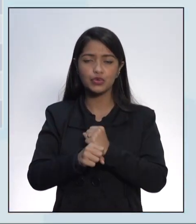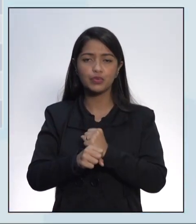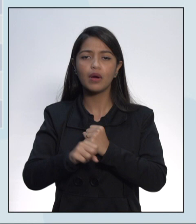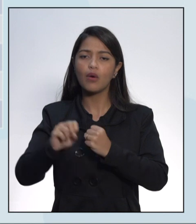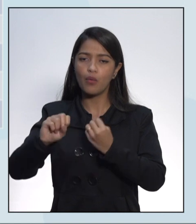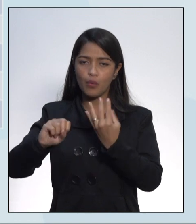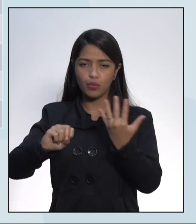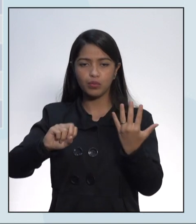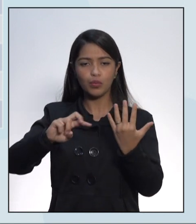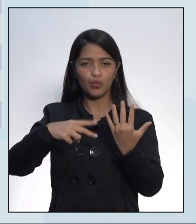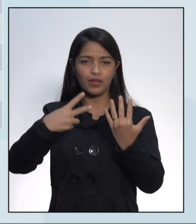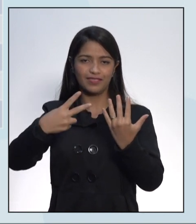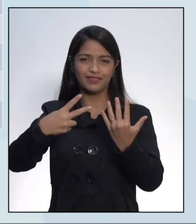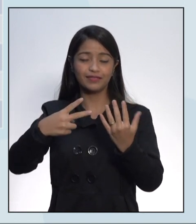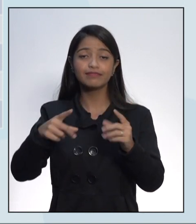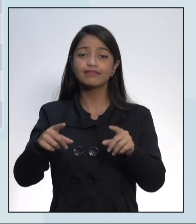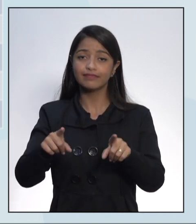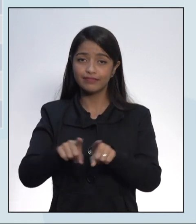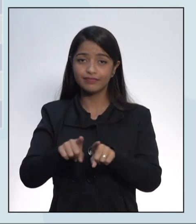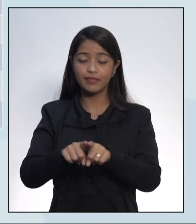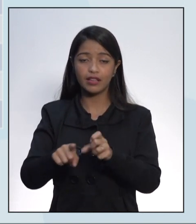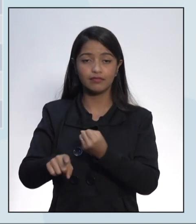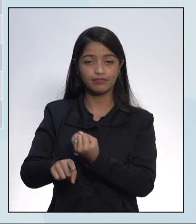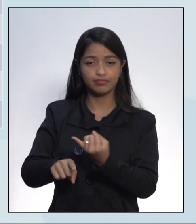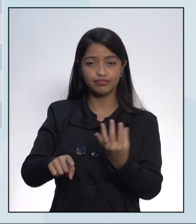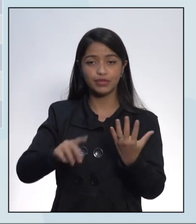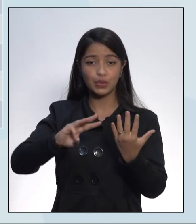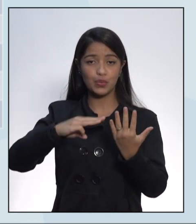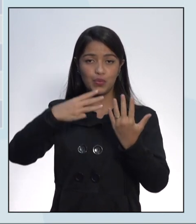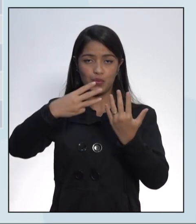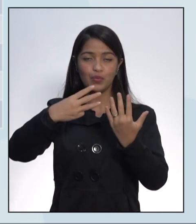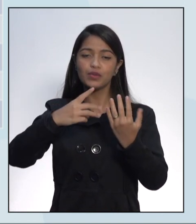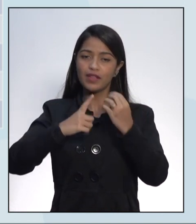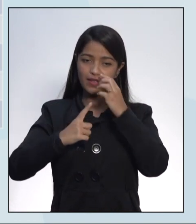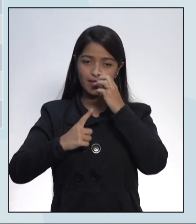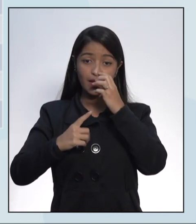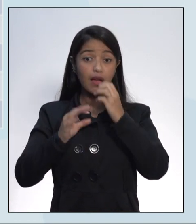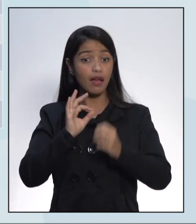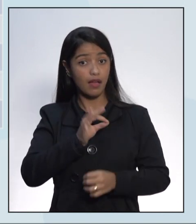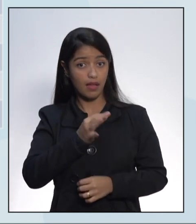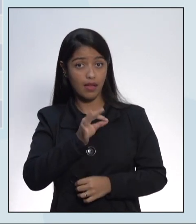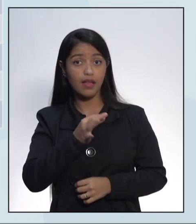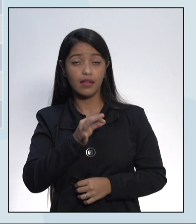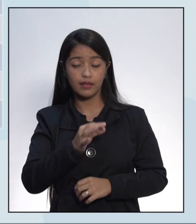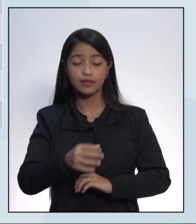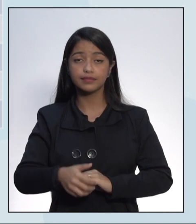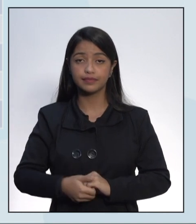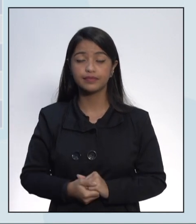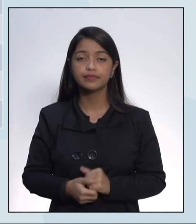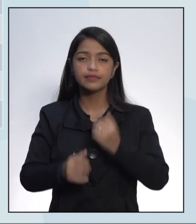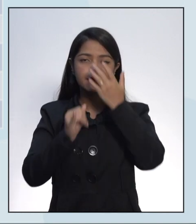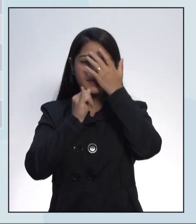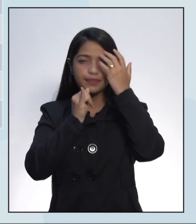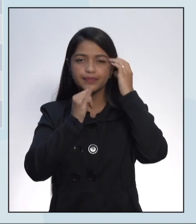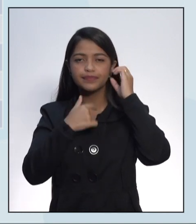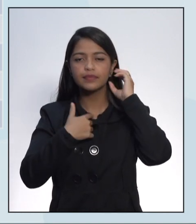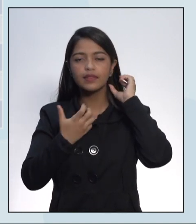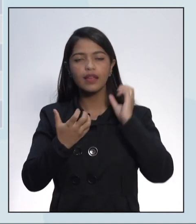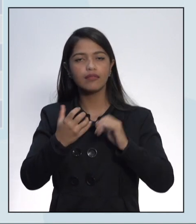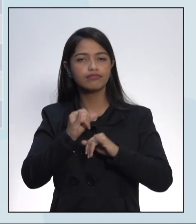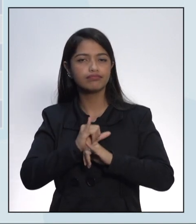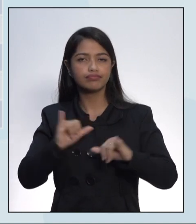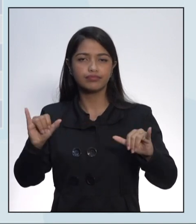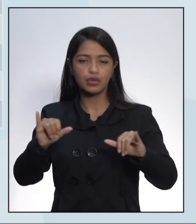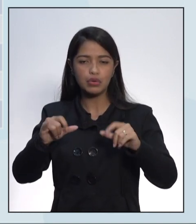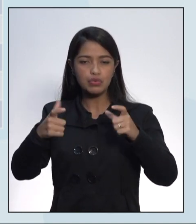está ao quadrado e a medida está ao cubo, não é isso, Rafa? É uma notação que a gente usa de grandeza, né? Que nem, por Isso. exemplo, se eu quero expressar um espaço,